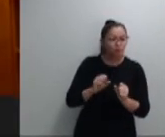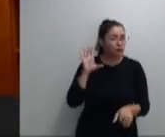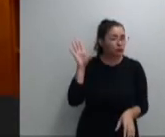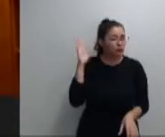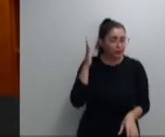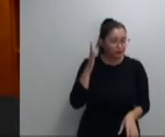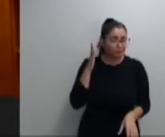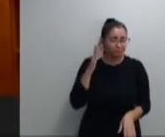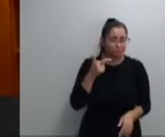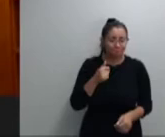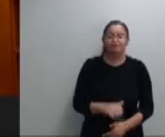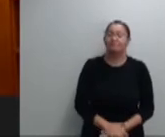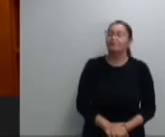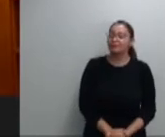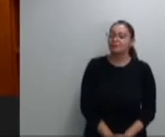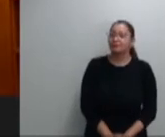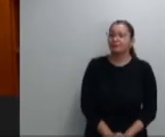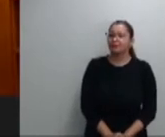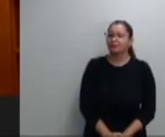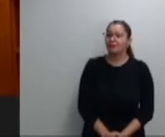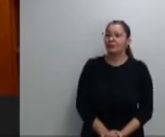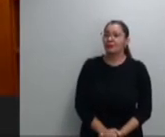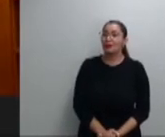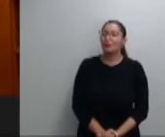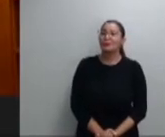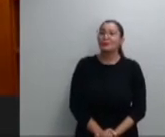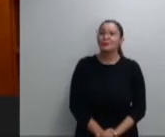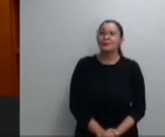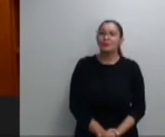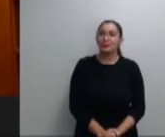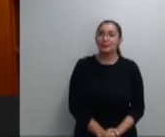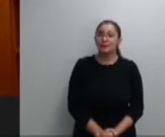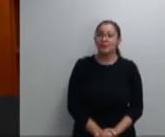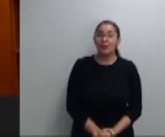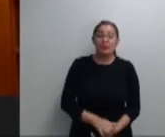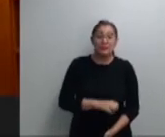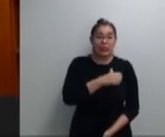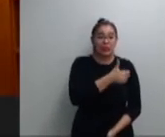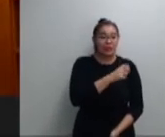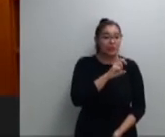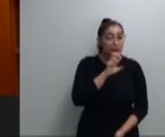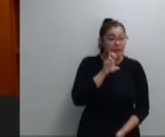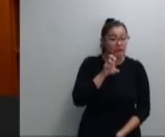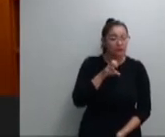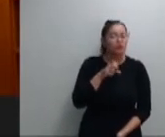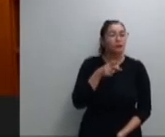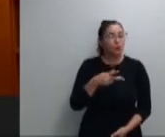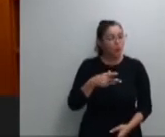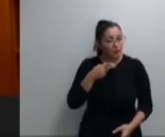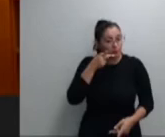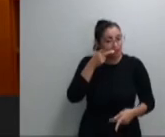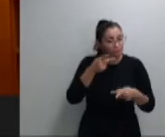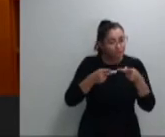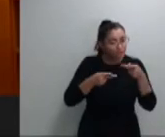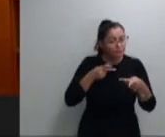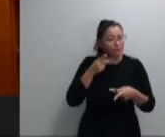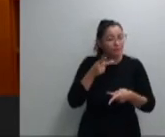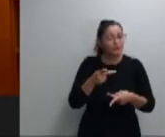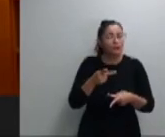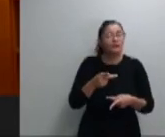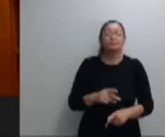Pois não. Então, nos termos regimentais, doutor Marco, Vossa Excelência tem até 15 minutos para fazer a sua sustentação. Fique à vontade.